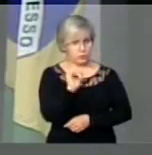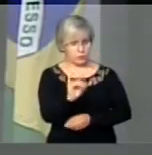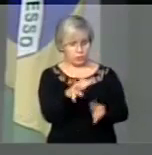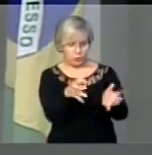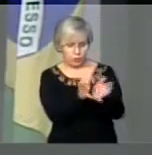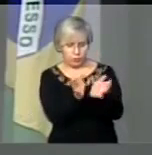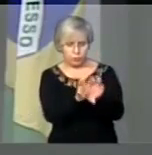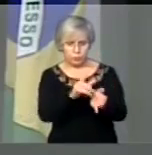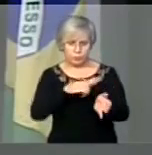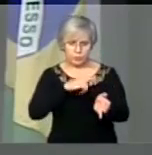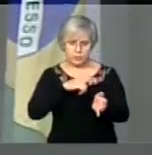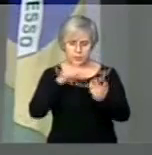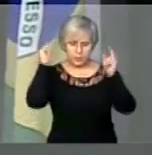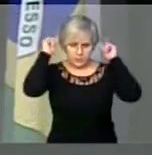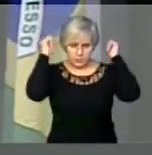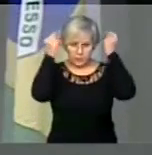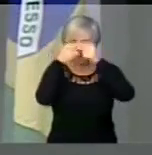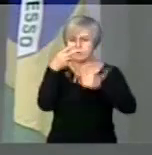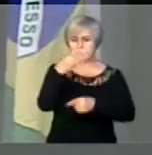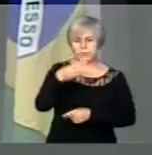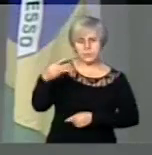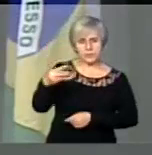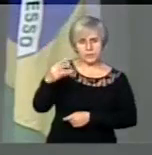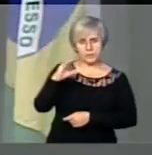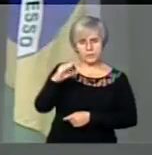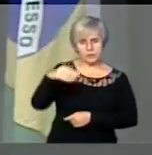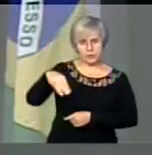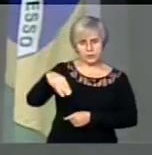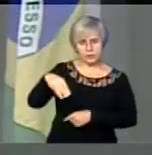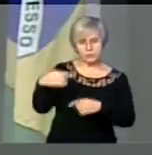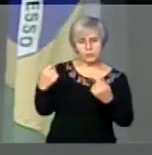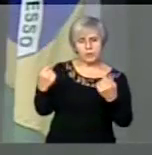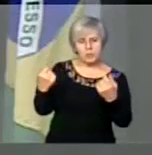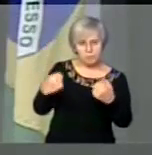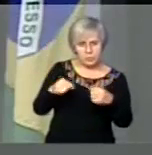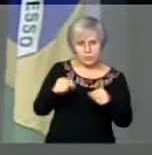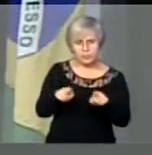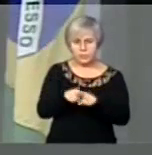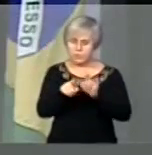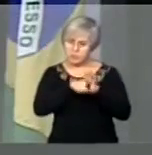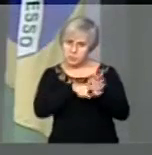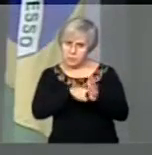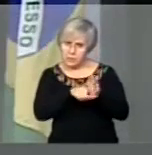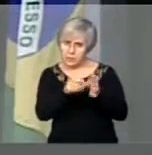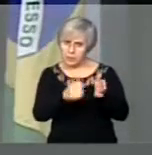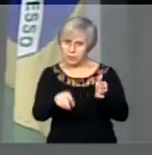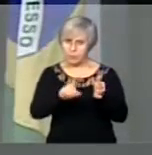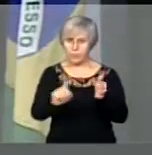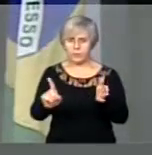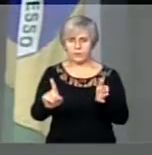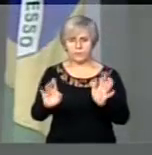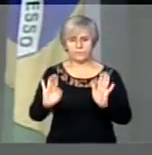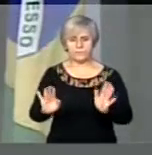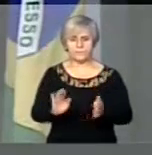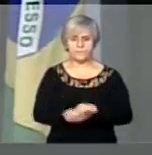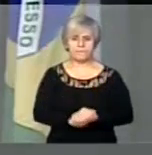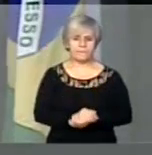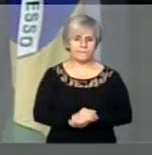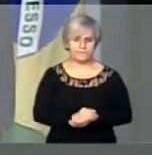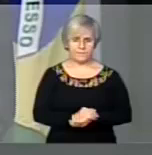têm 33 centímetros de perímetro cefálico, se precisam também de investigação ou não.